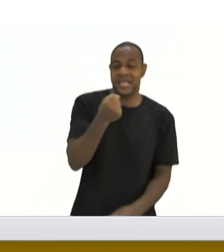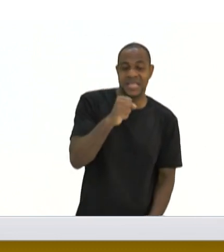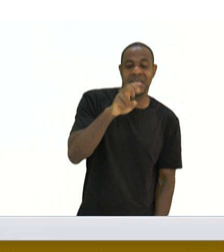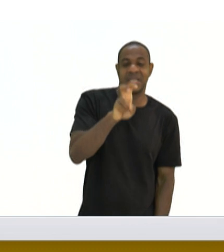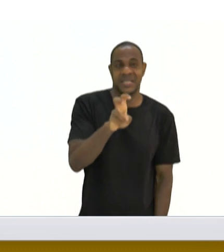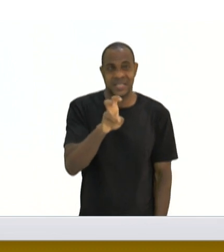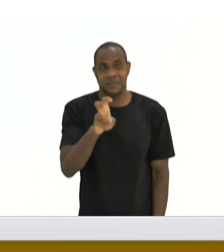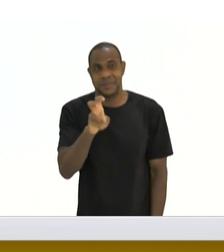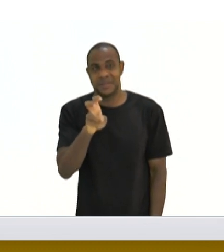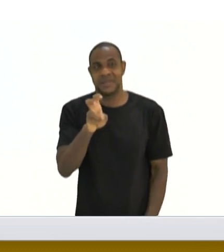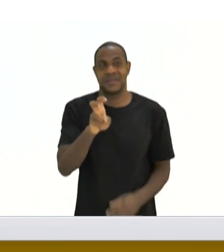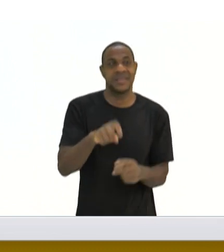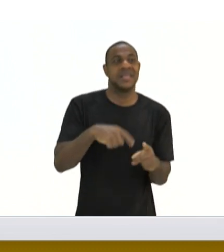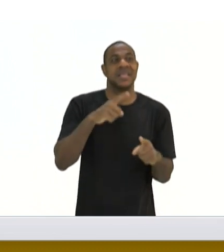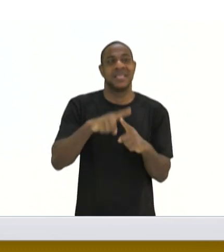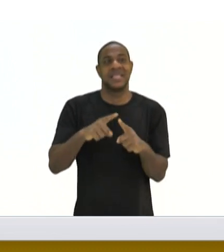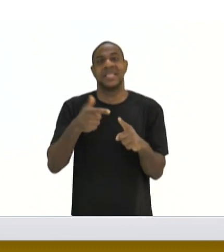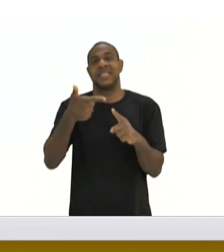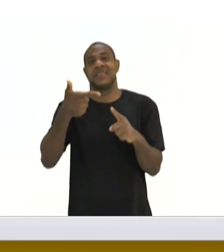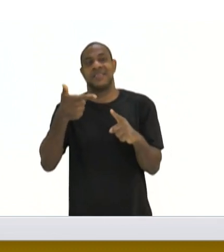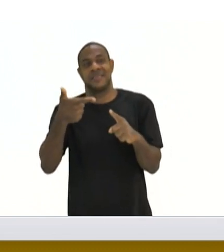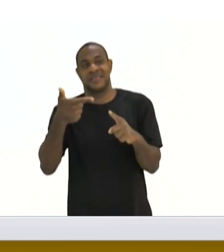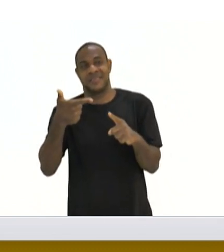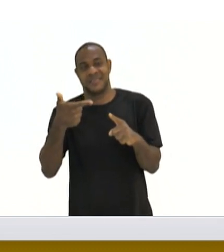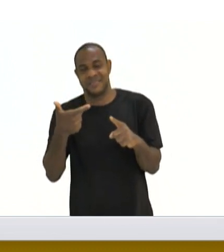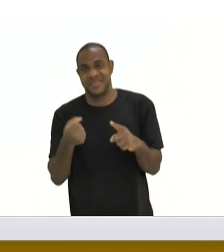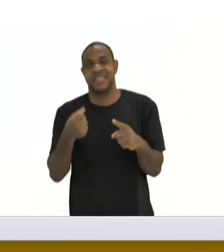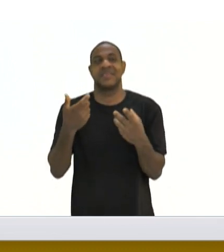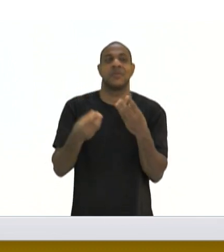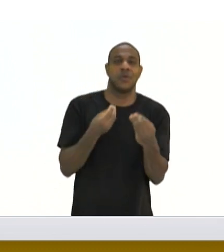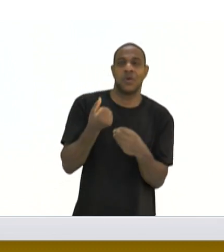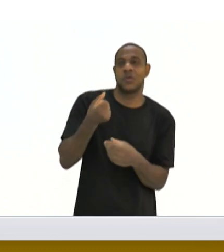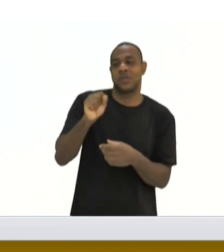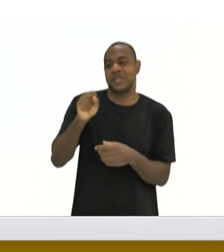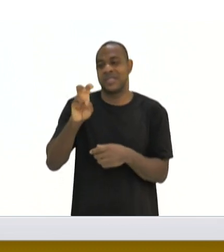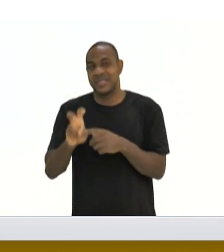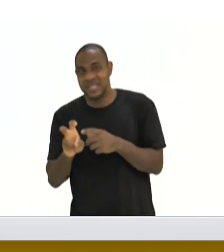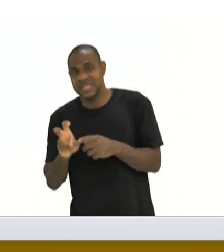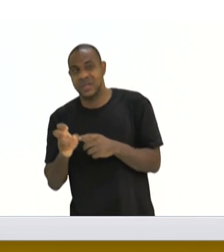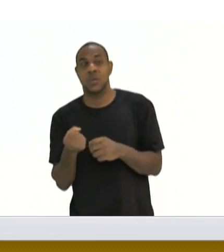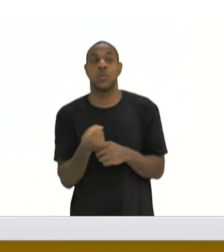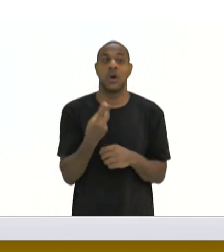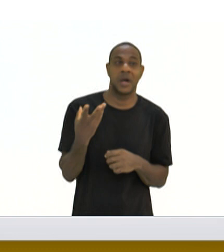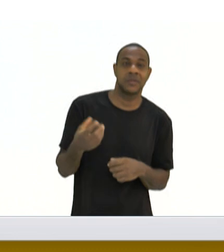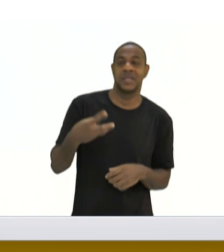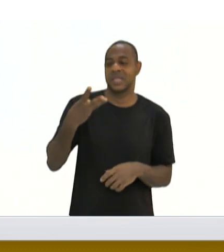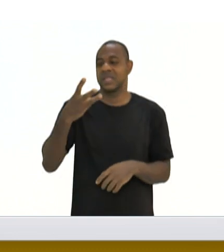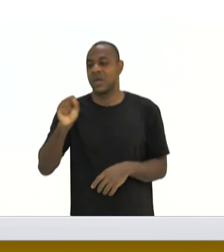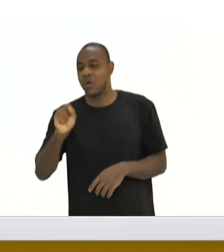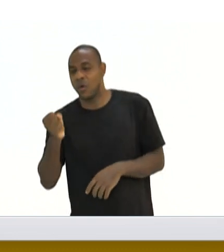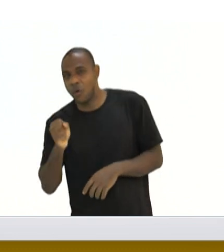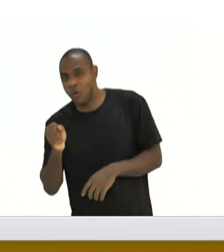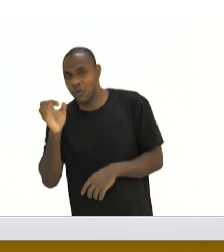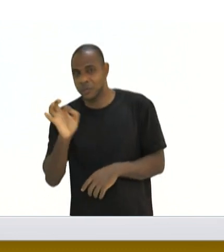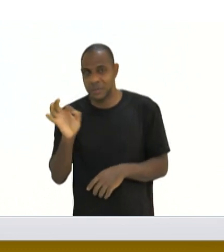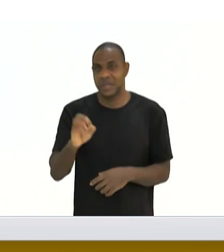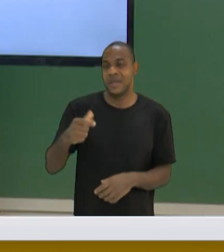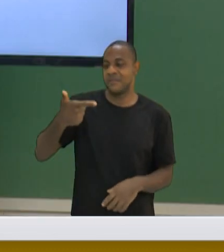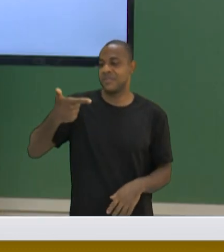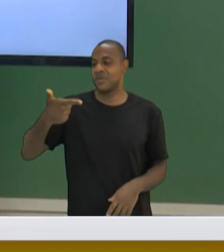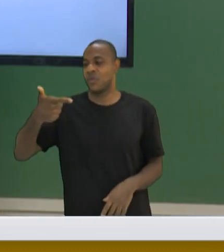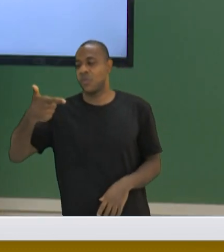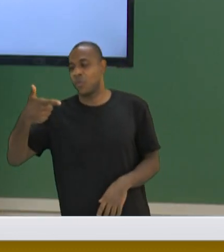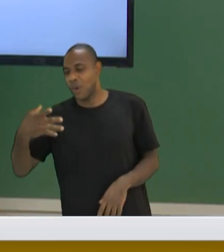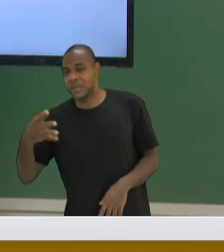pegar o 120 milhões de quantos que era 85 ver quantos que eram os 38 quanto que ela 24